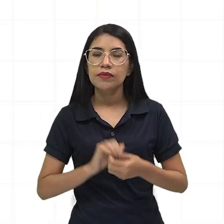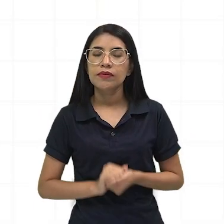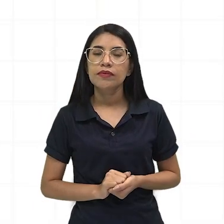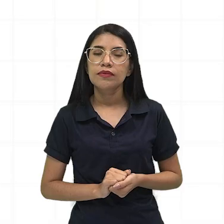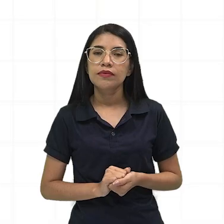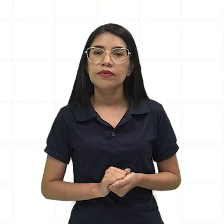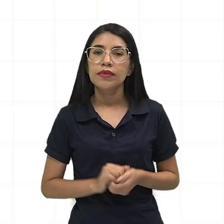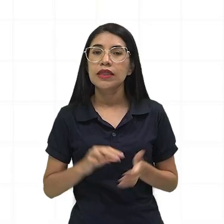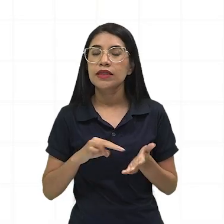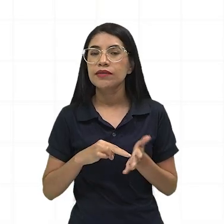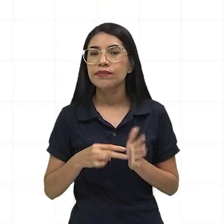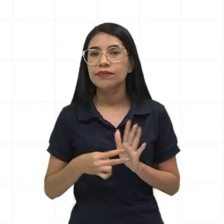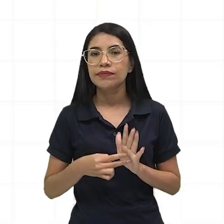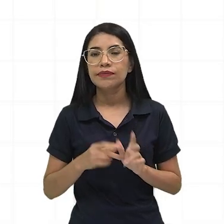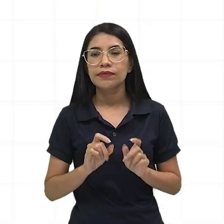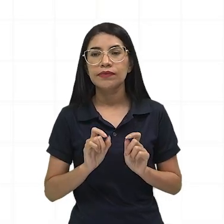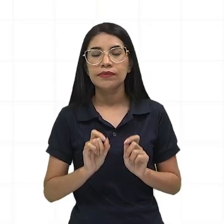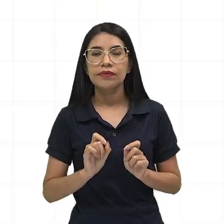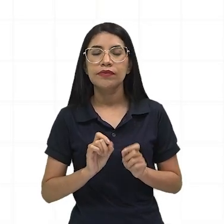outras palavras,